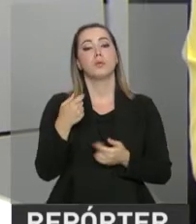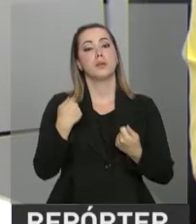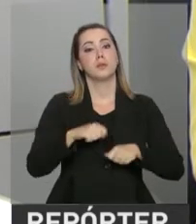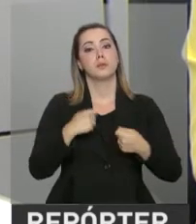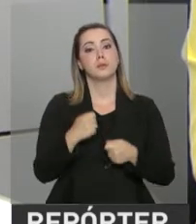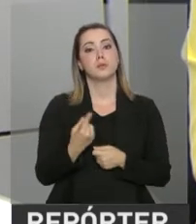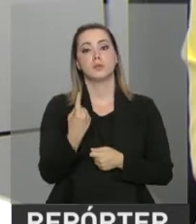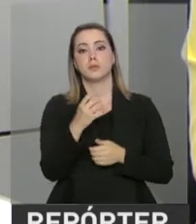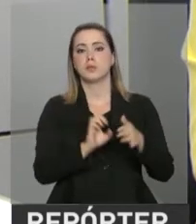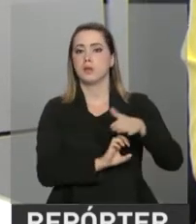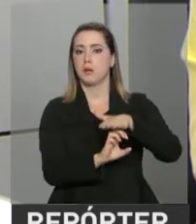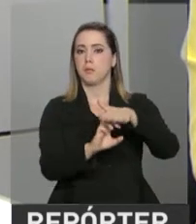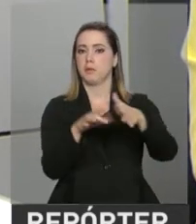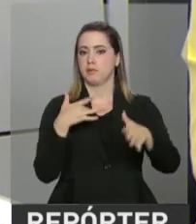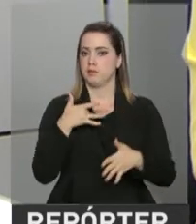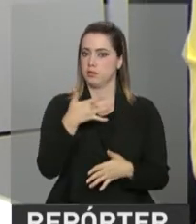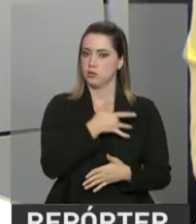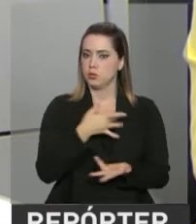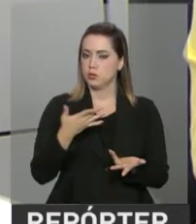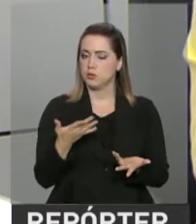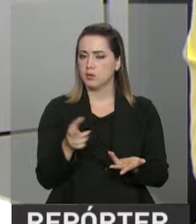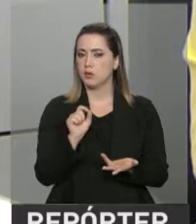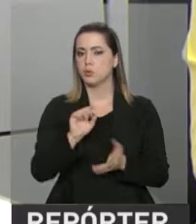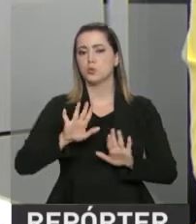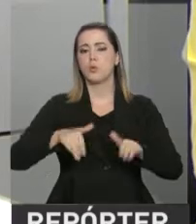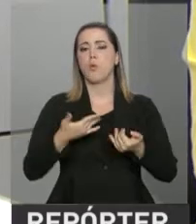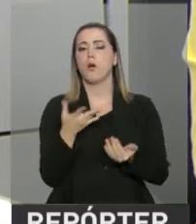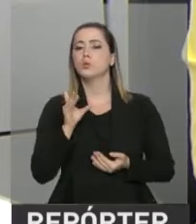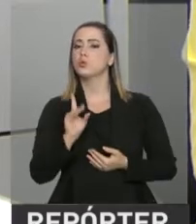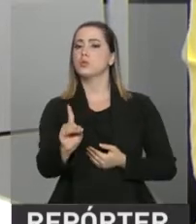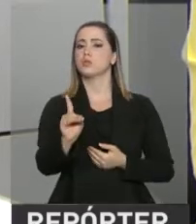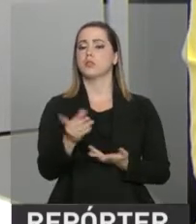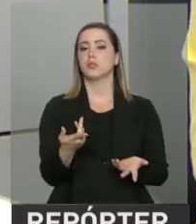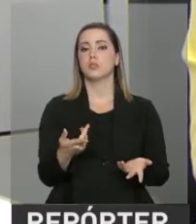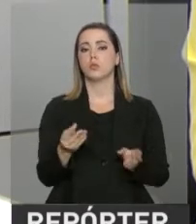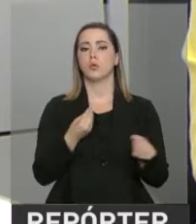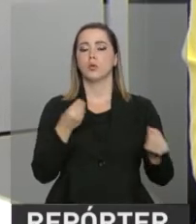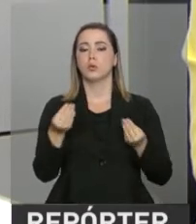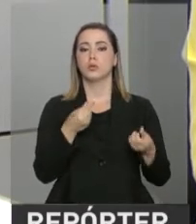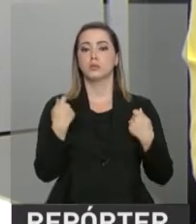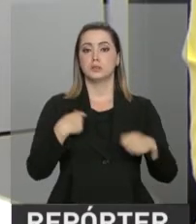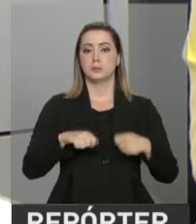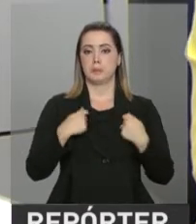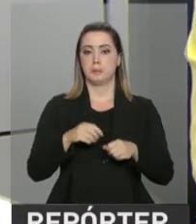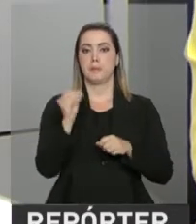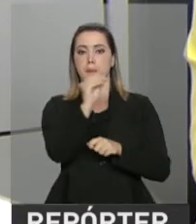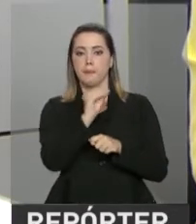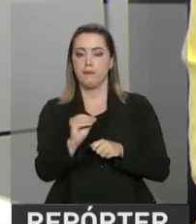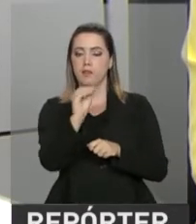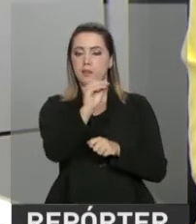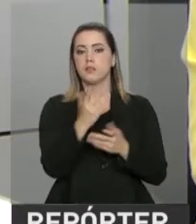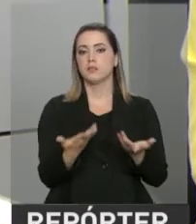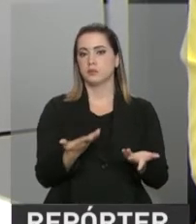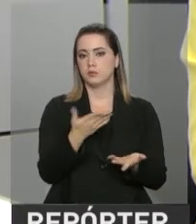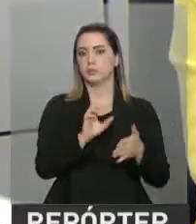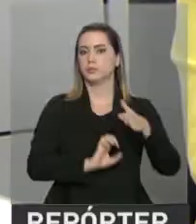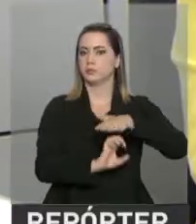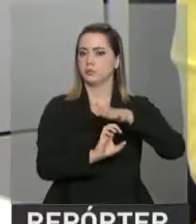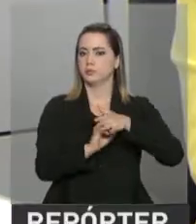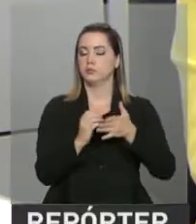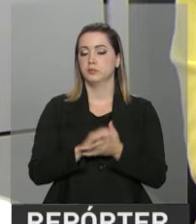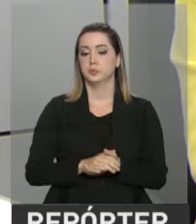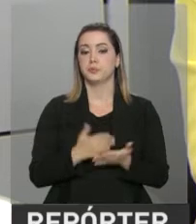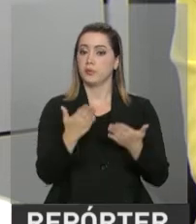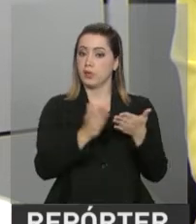operadoras plansaúde quais são os seus direitos e como ele deve ter o atendimento prestado por sua operadora a